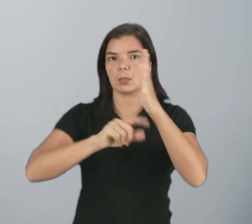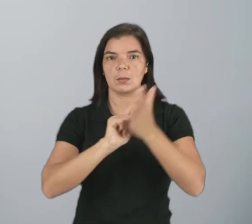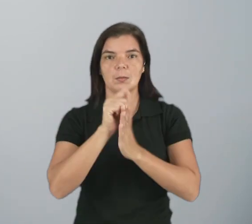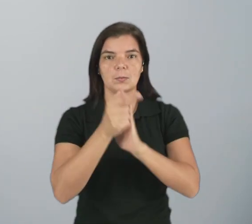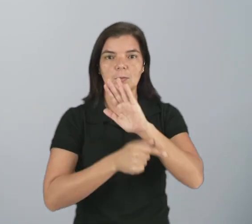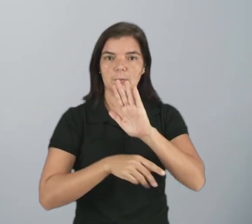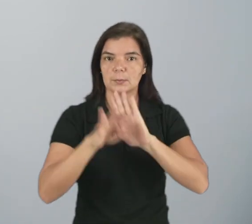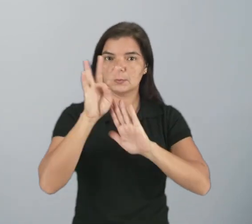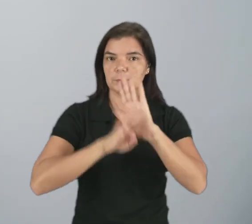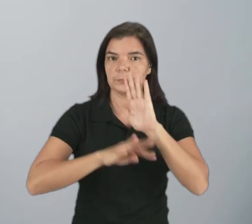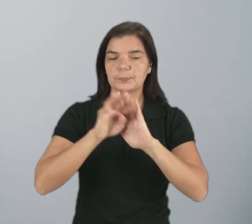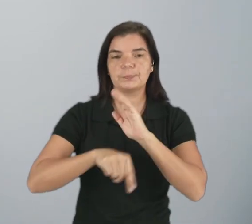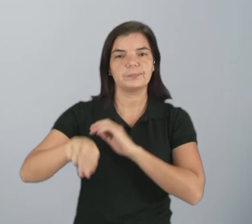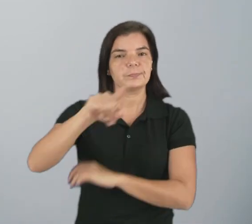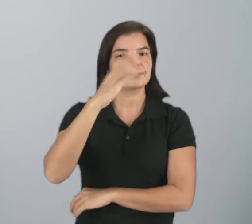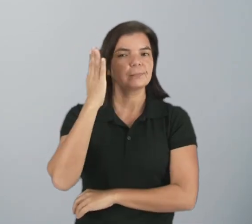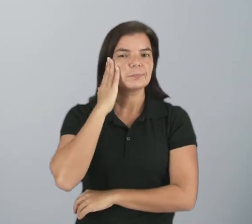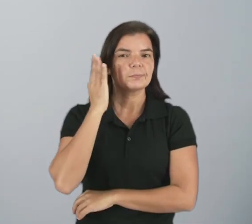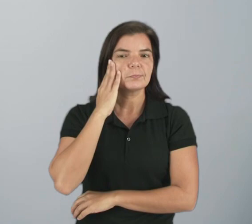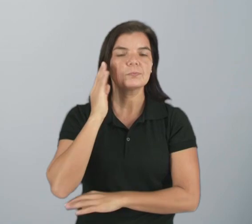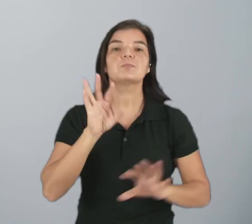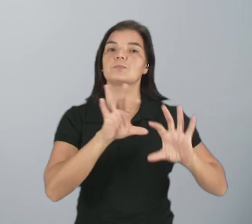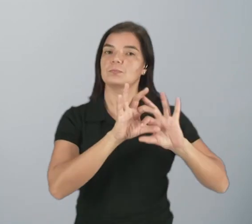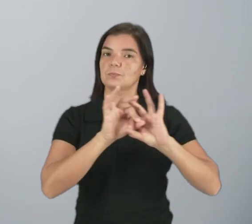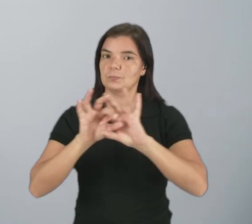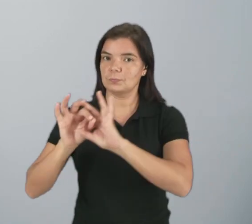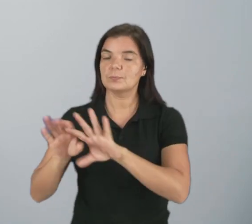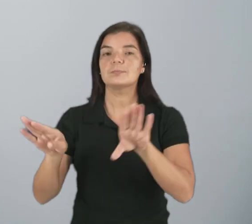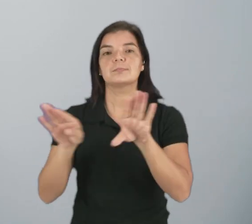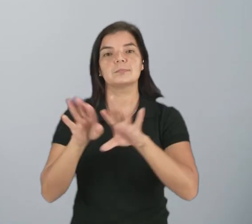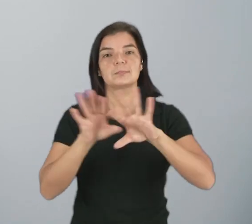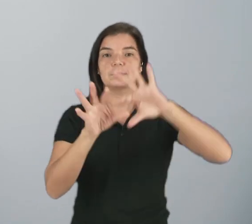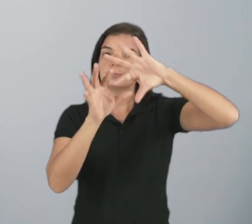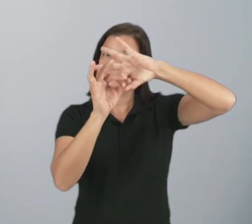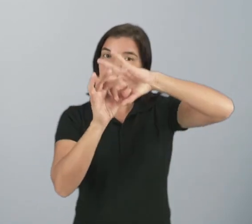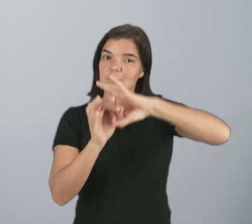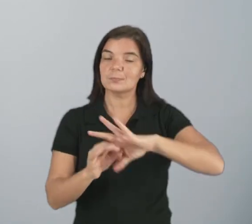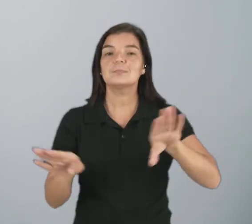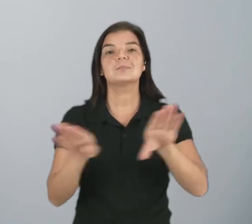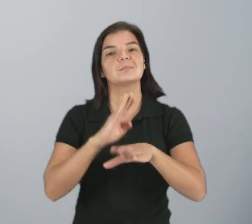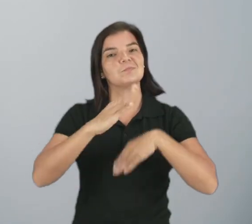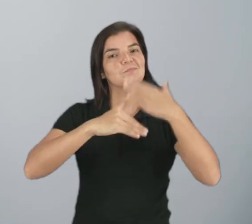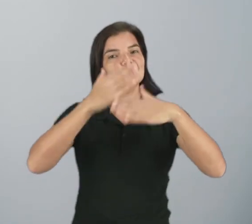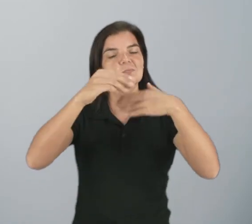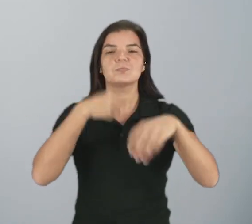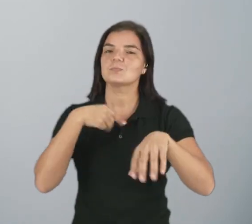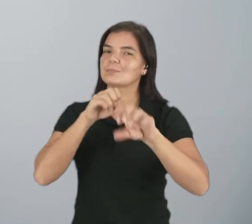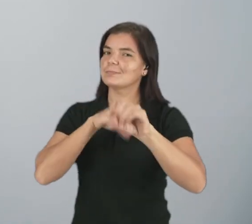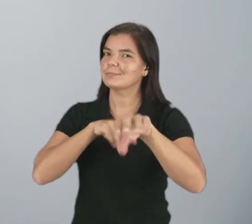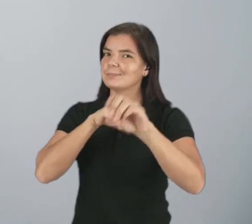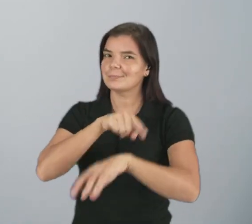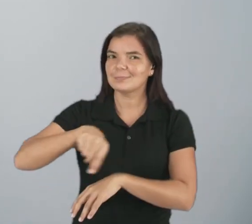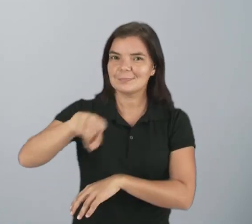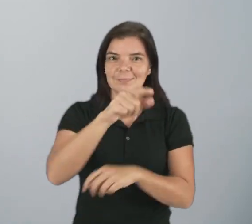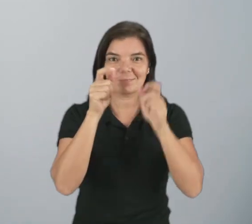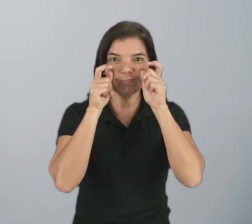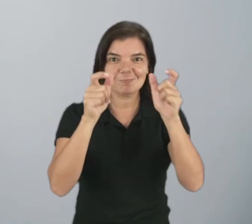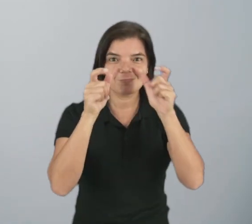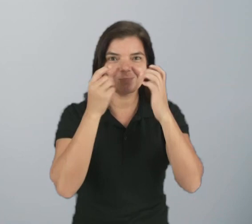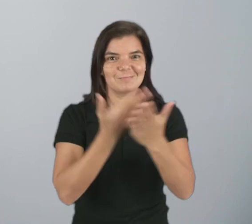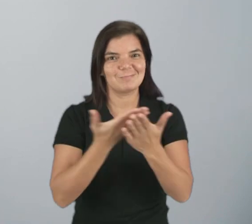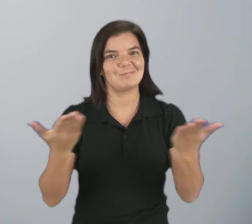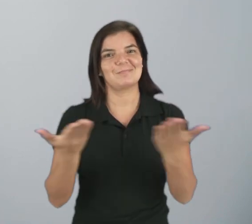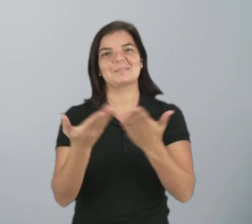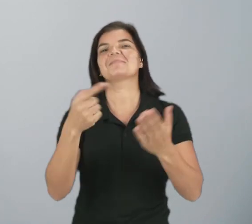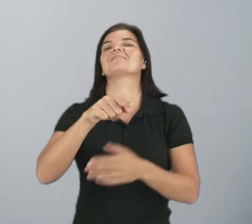gênero textual. Você vai entender o que é coesão, o que é coerência, o que é progressão temática, eu vou te ensinar isso. Fica ligadinho na